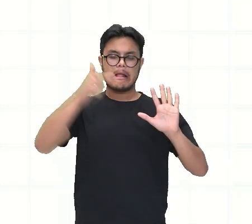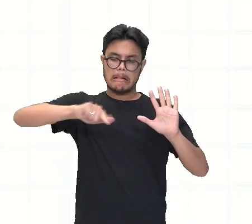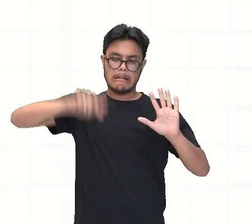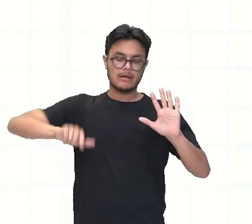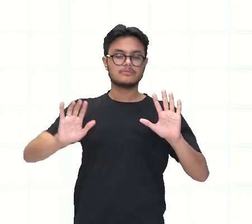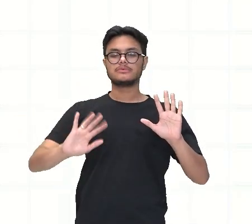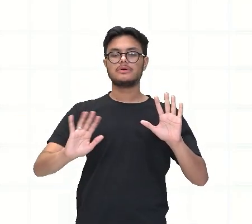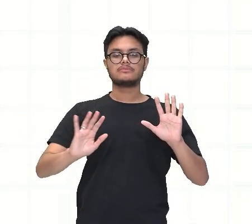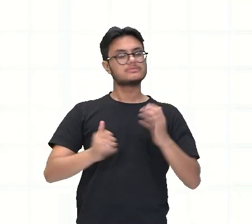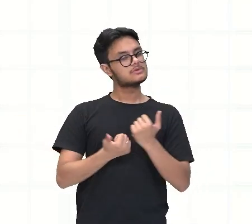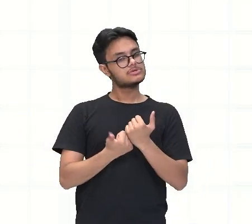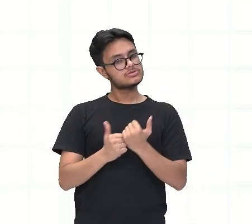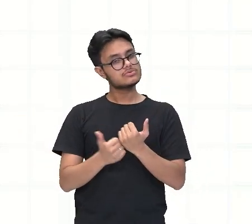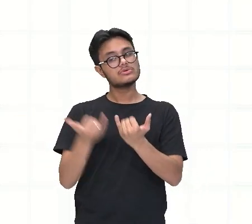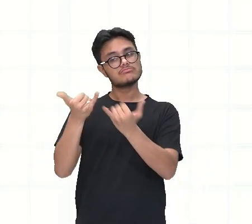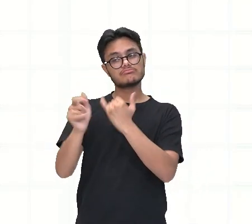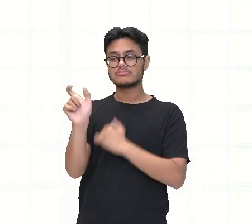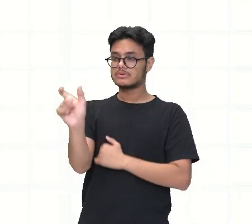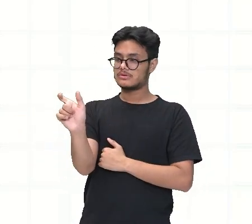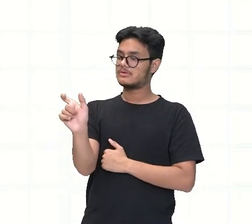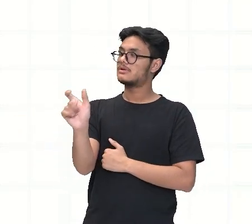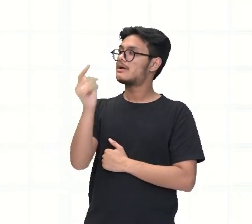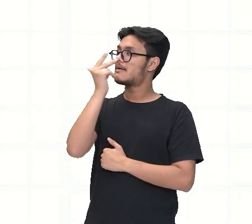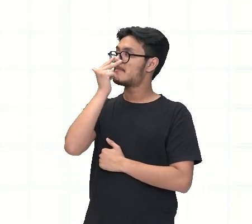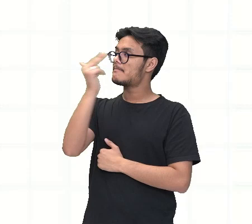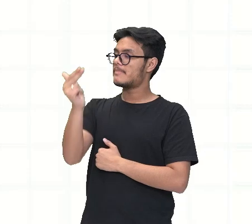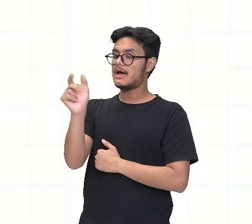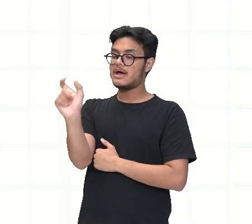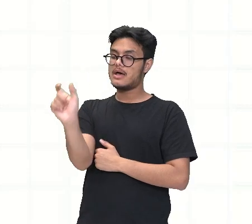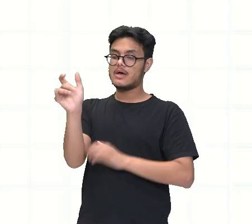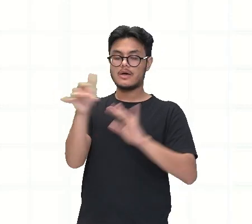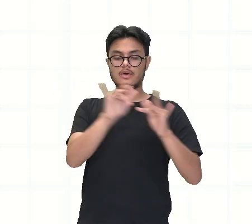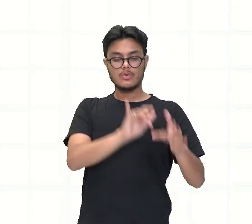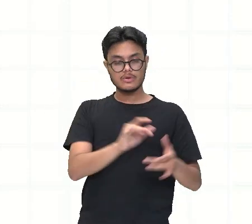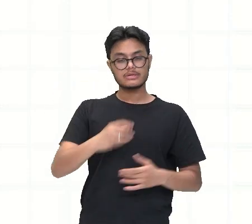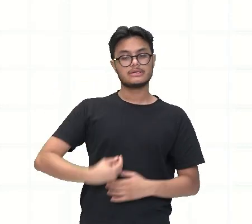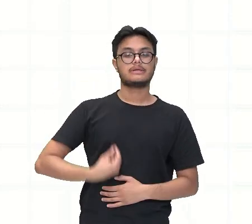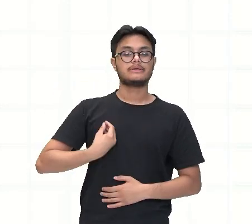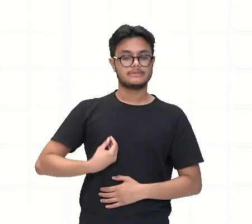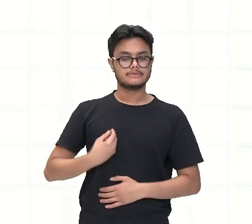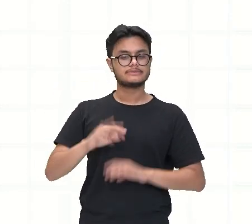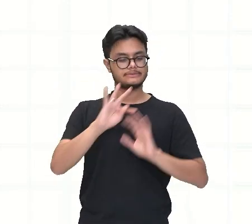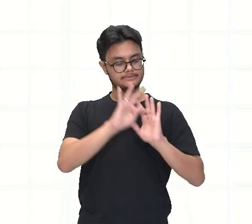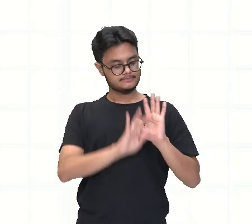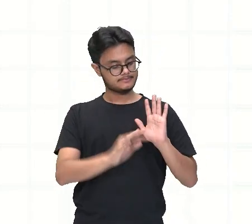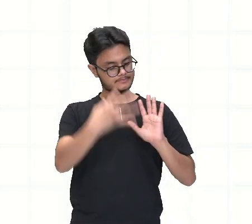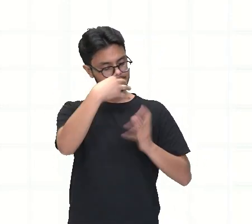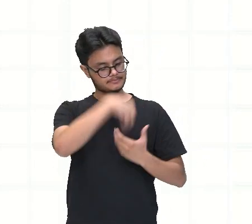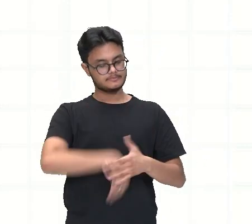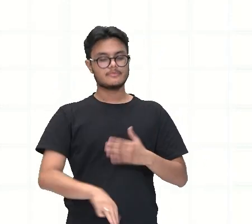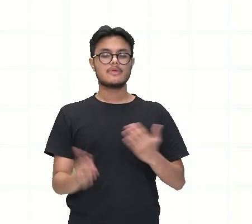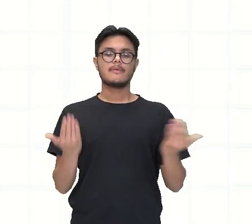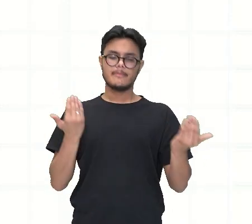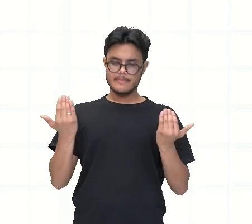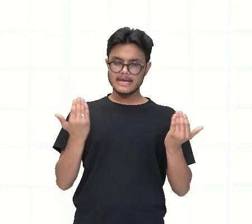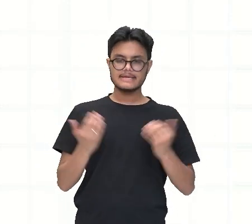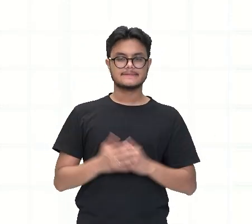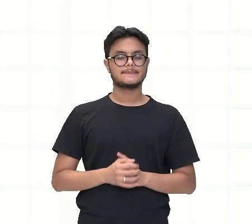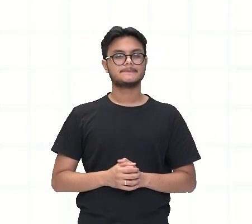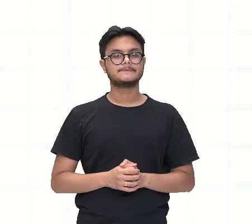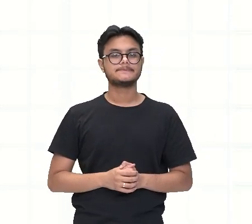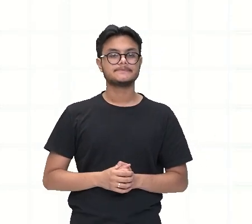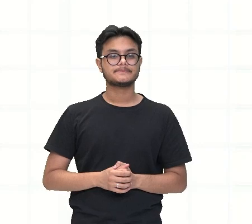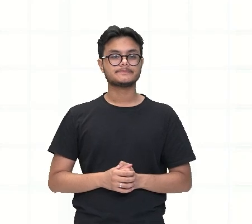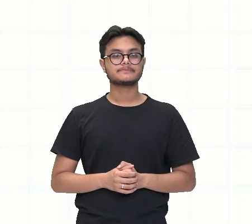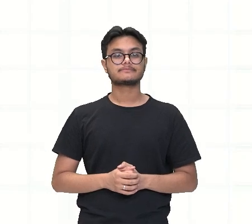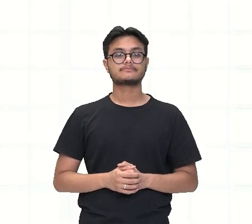Eu substituo um termo pelo outro que no contexto, naquele texto, são equivalentes, tá bom? E